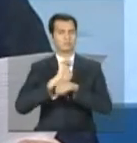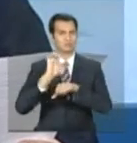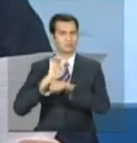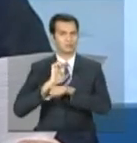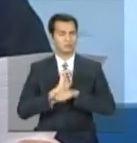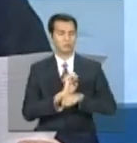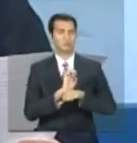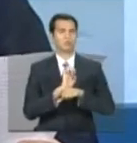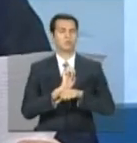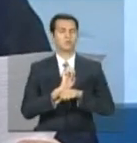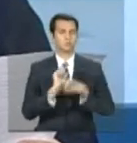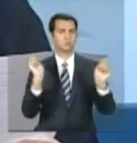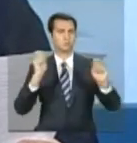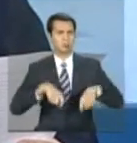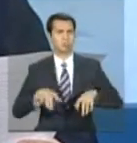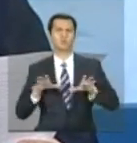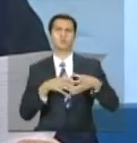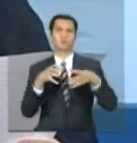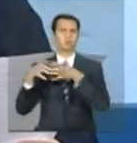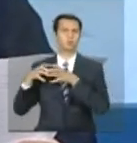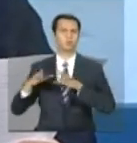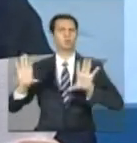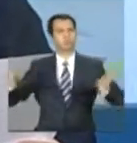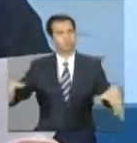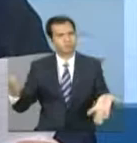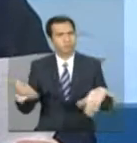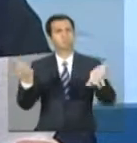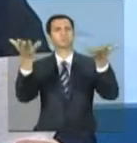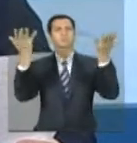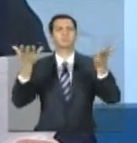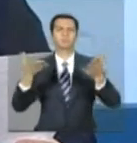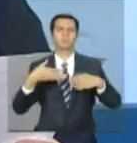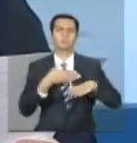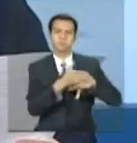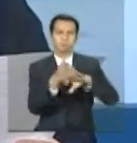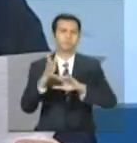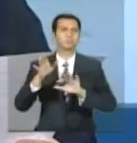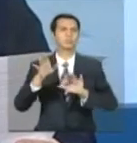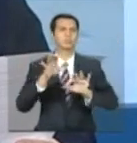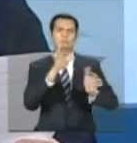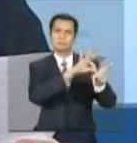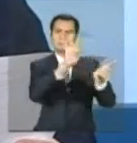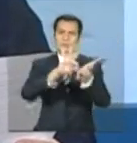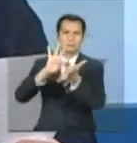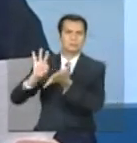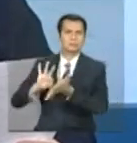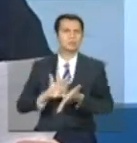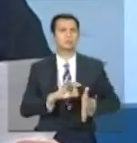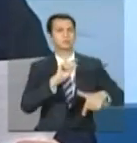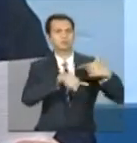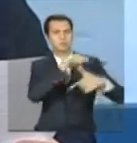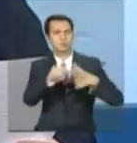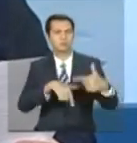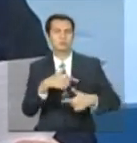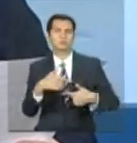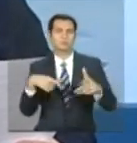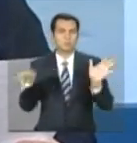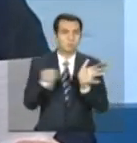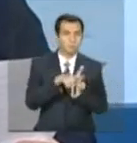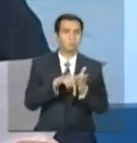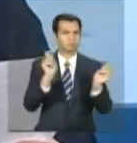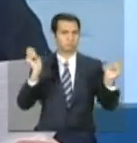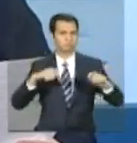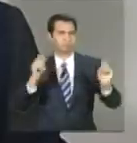mutirões ou algum tipo de iniciativa que dê mais vazão, que dê maior vazão ao processo de revisão cadastral, principalmente nas áreas consideradas